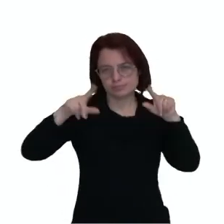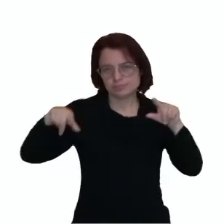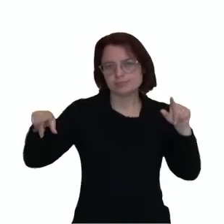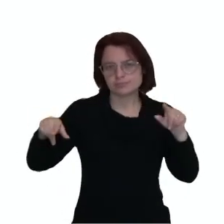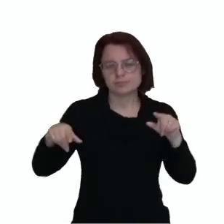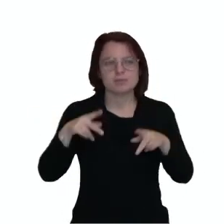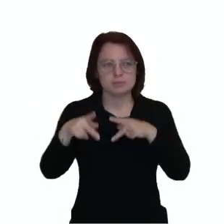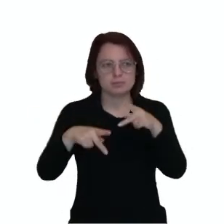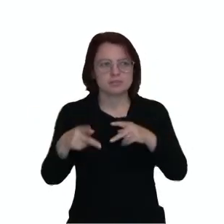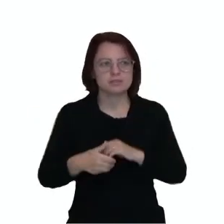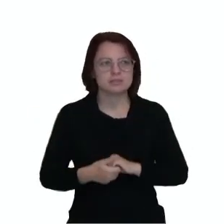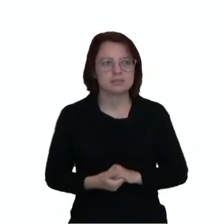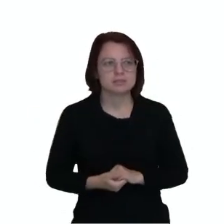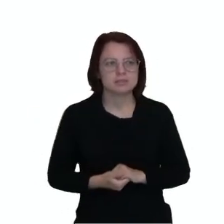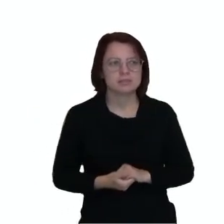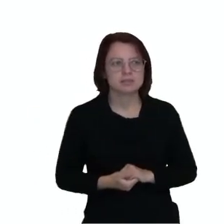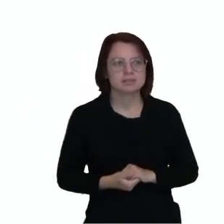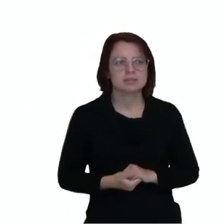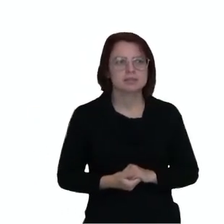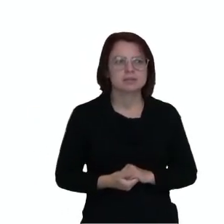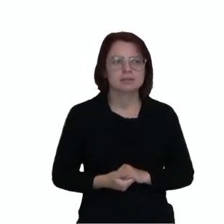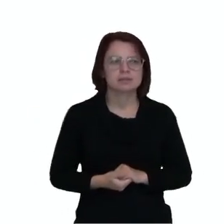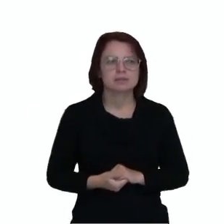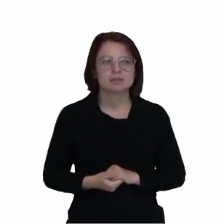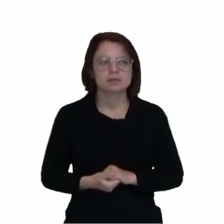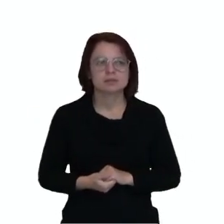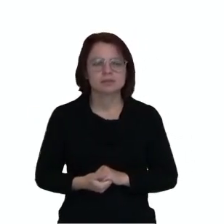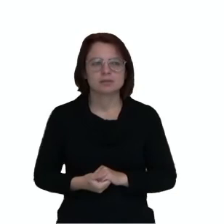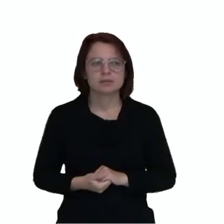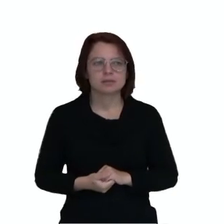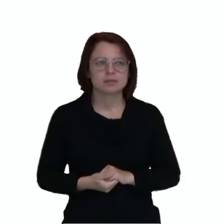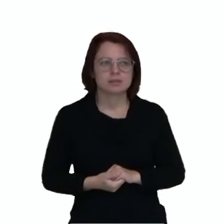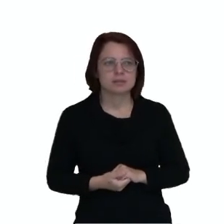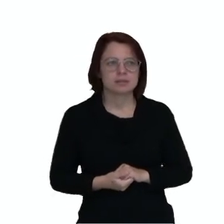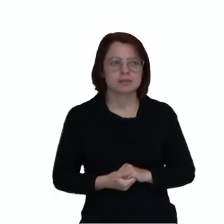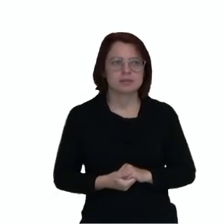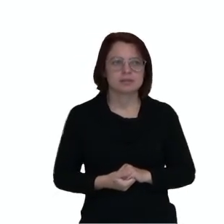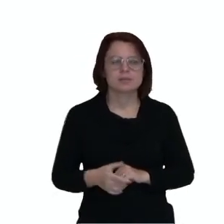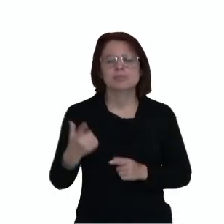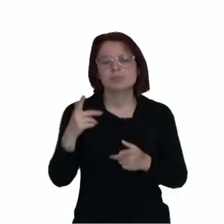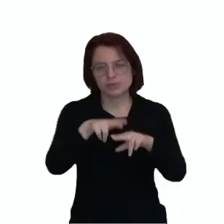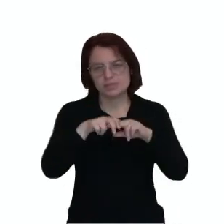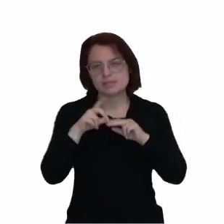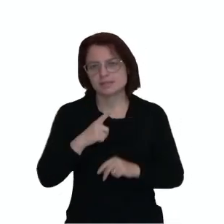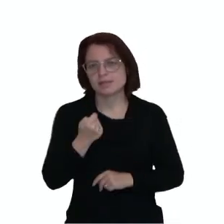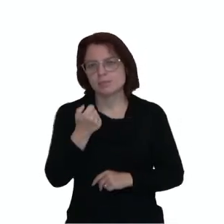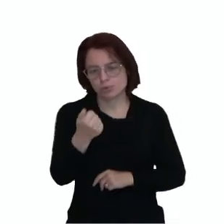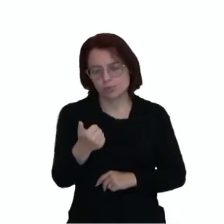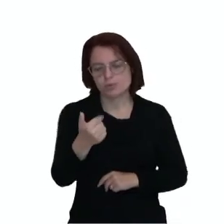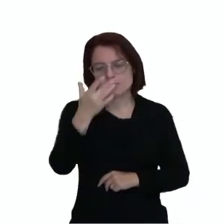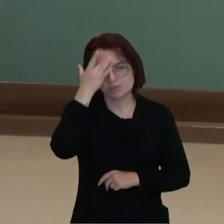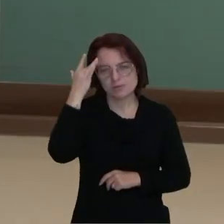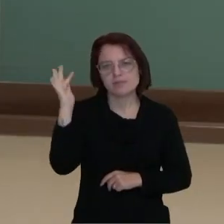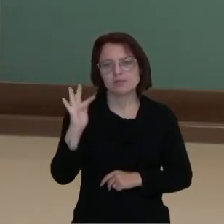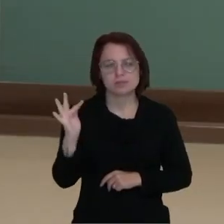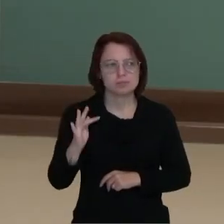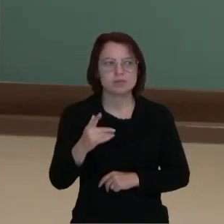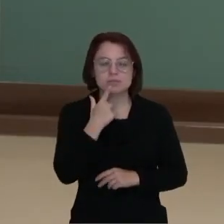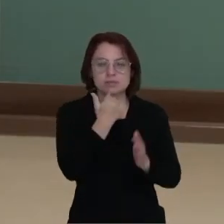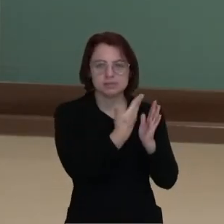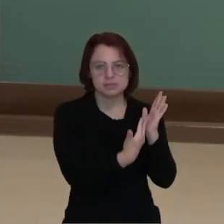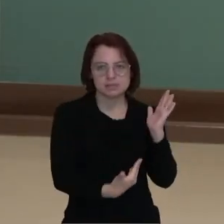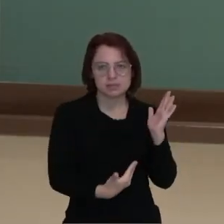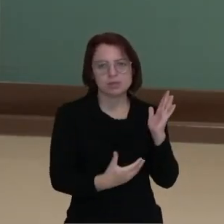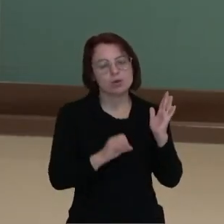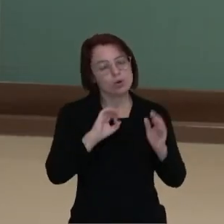no fenótipo, né? São controlados por um ou poucos genes. Por isso que tem pouca classe fenotípica. Por exemplo, o sangue